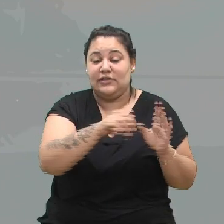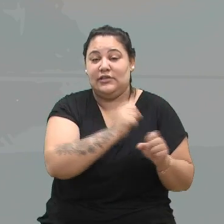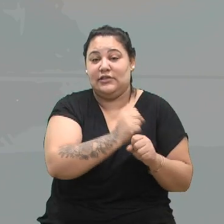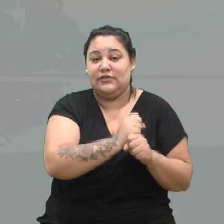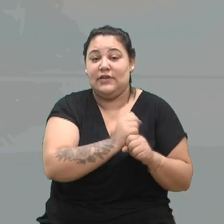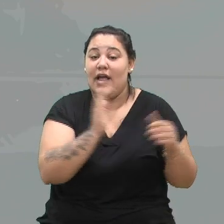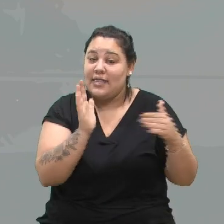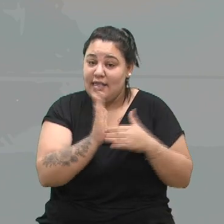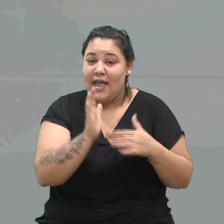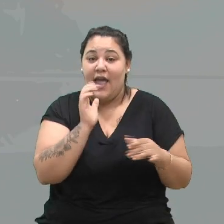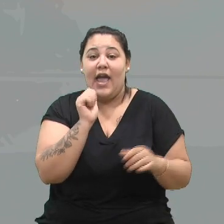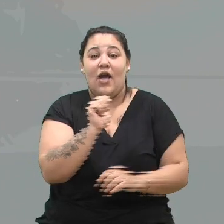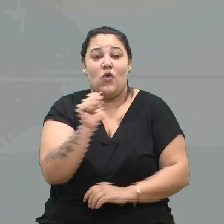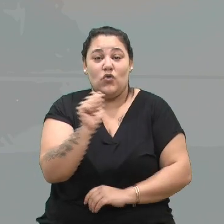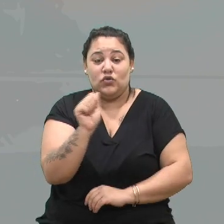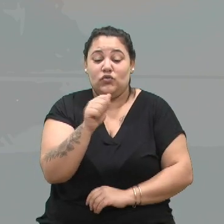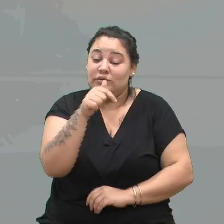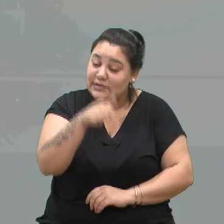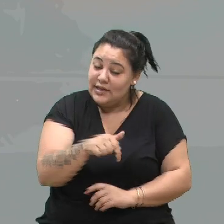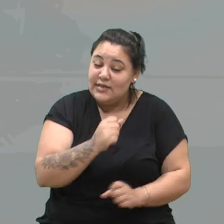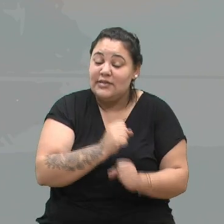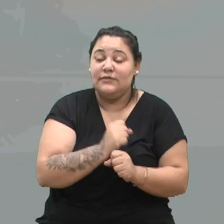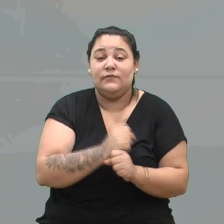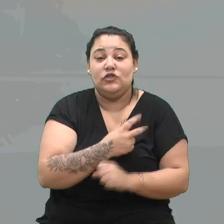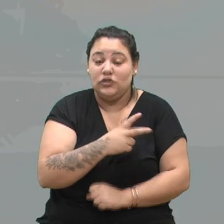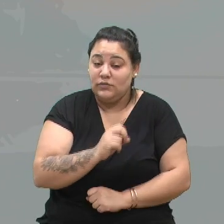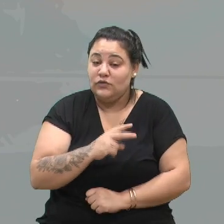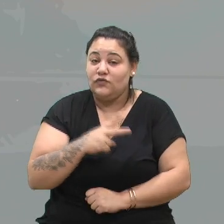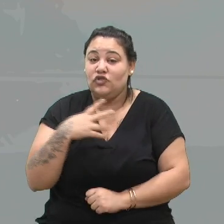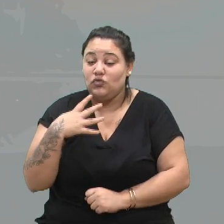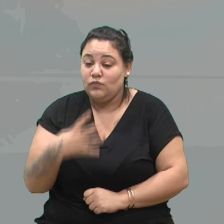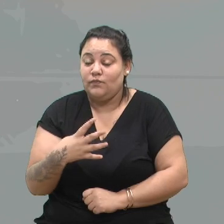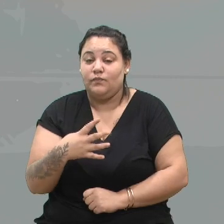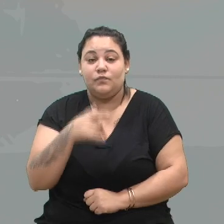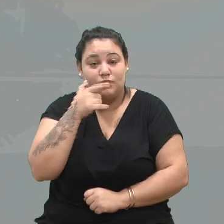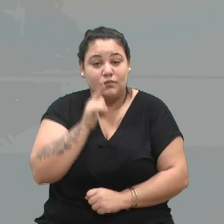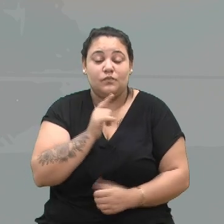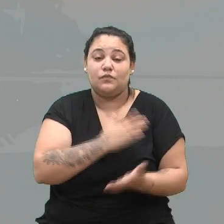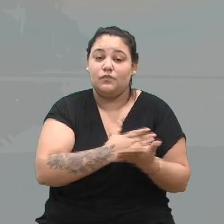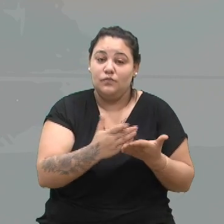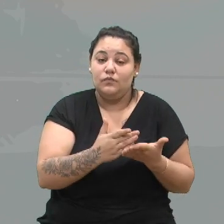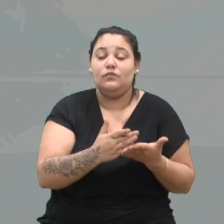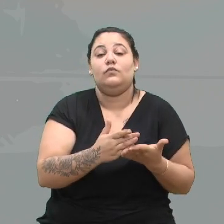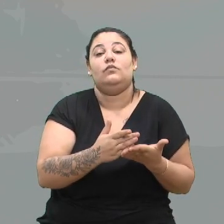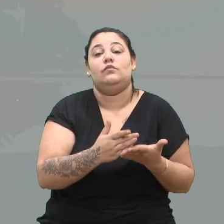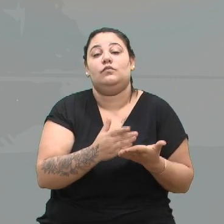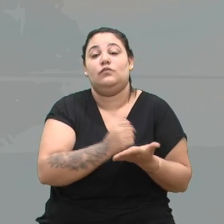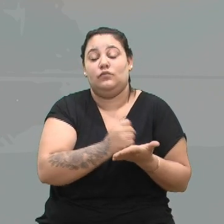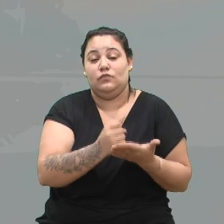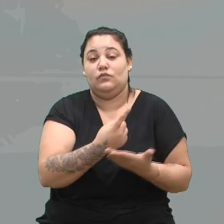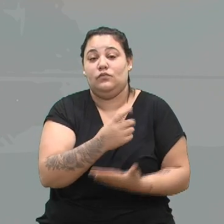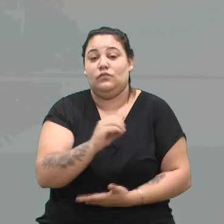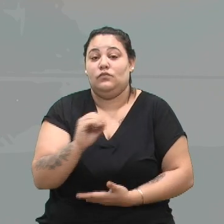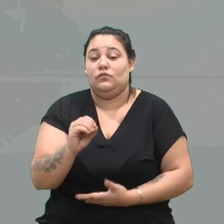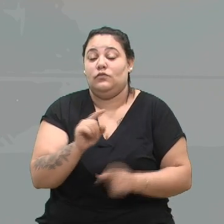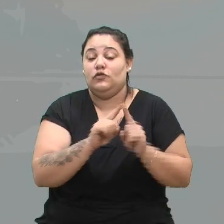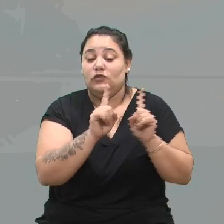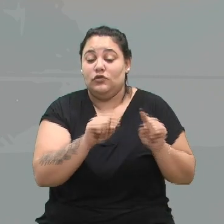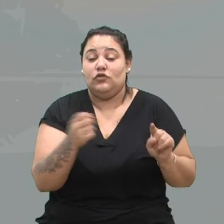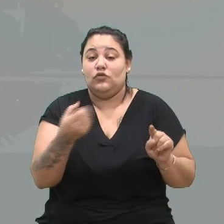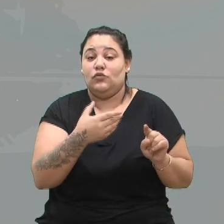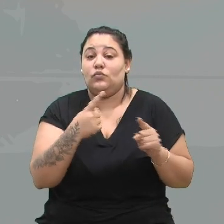deste ano, aportam em Caxias do Sul 100 novos policiais militares. A gente sabe da importância